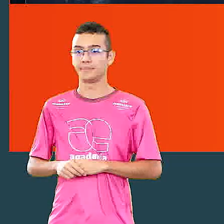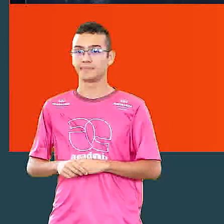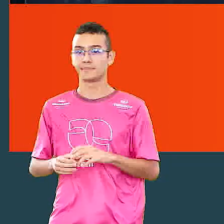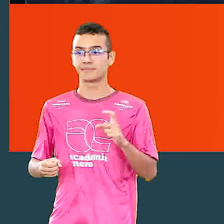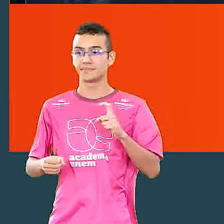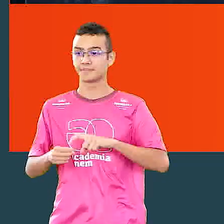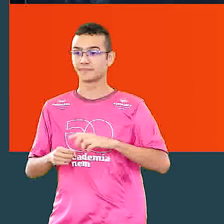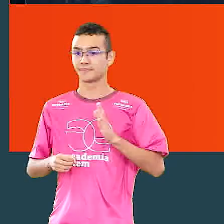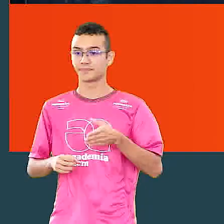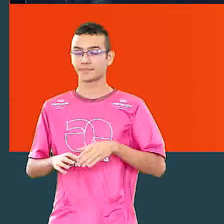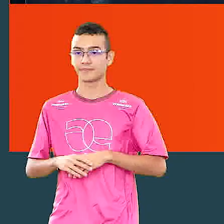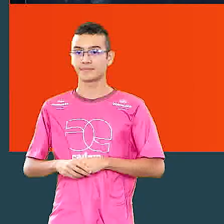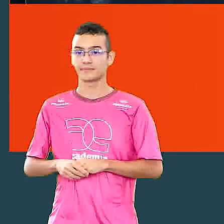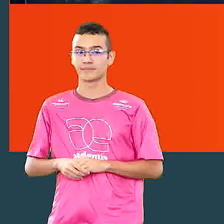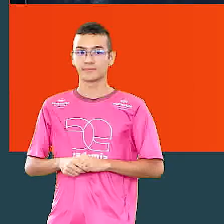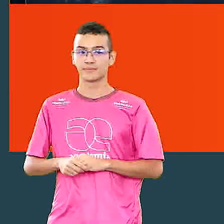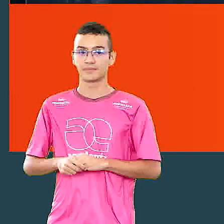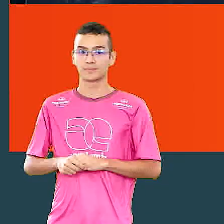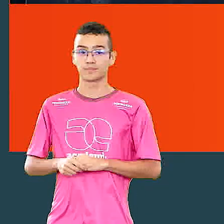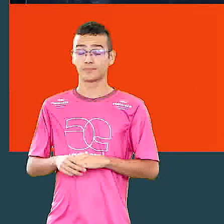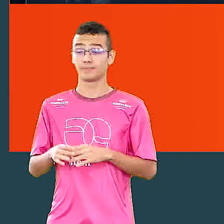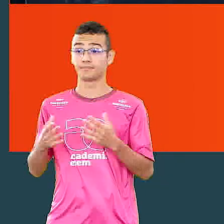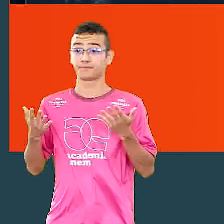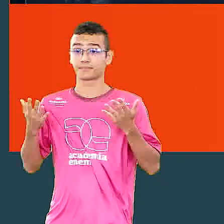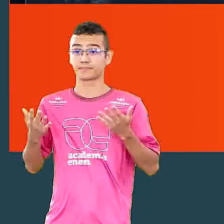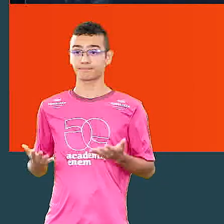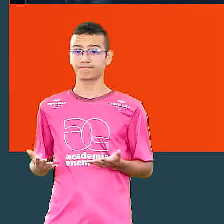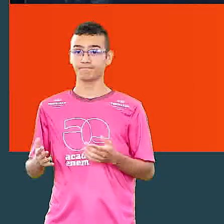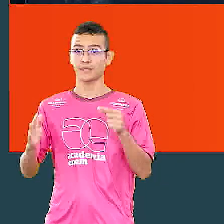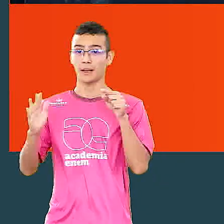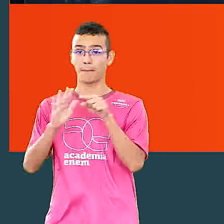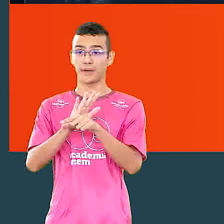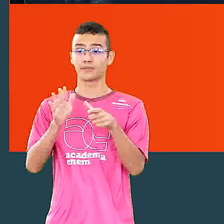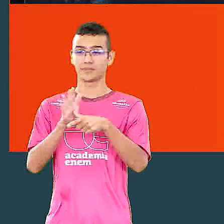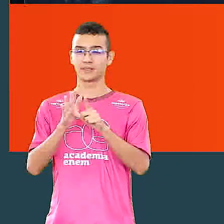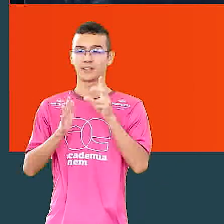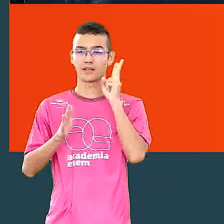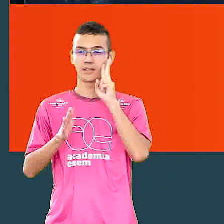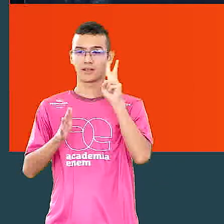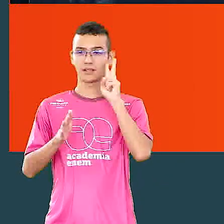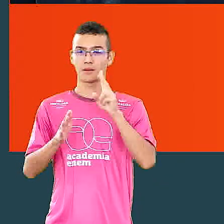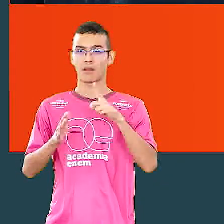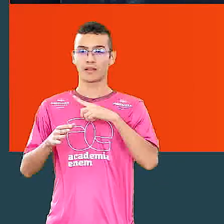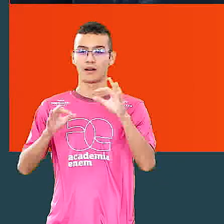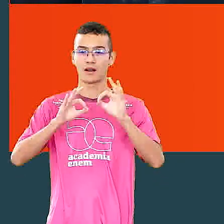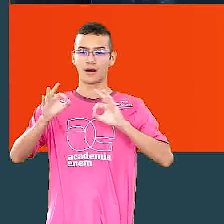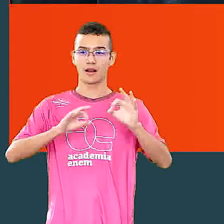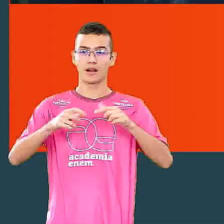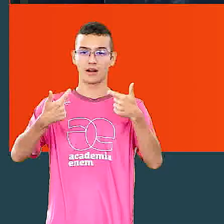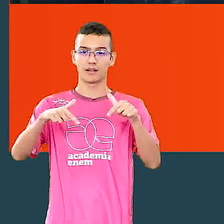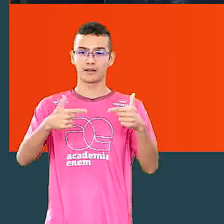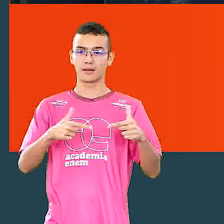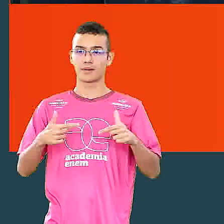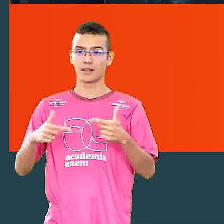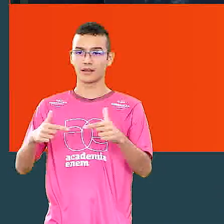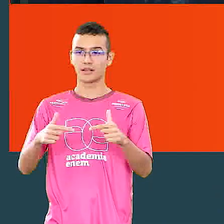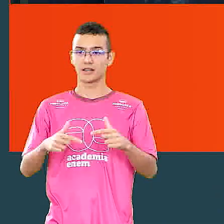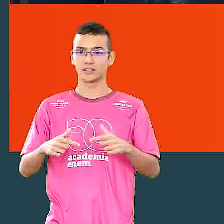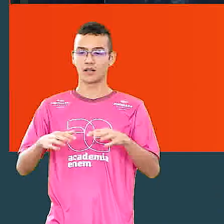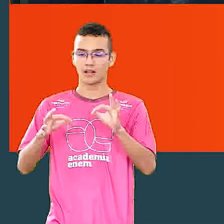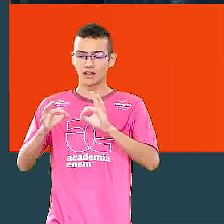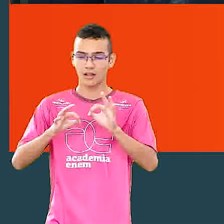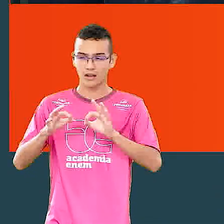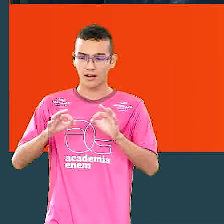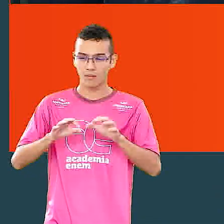Voltou. Quando a gente falou na questão anterior sobre a organização dos trabalhadores, a gente não mostrou que